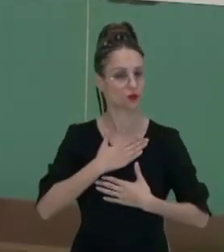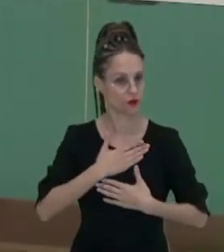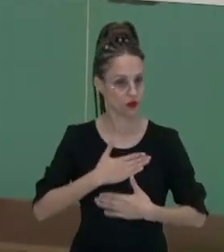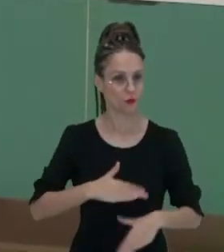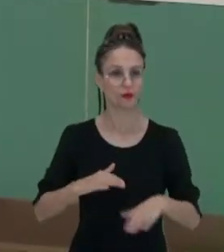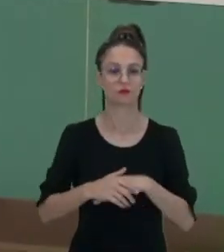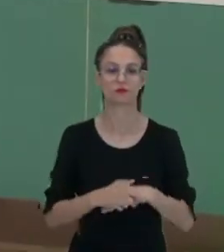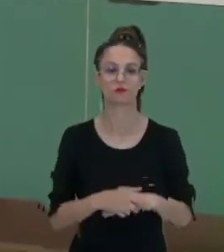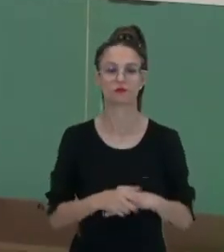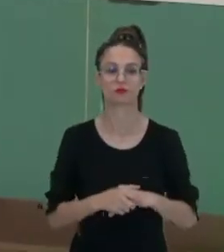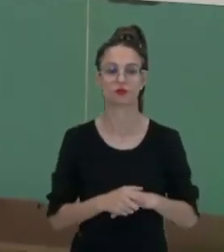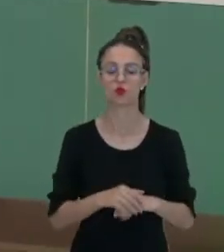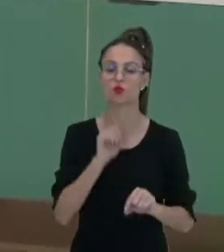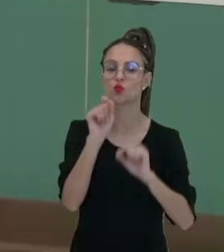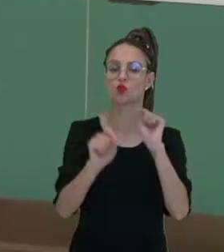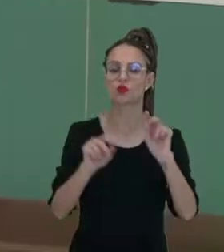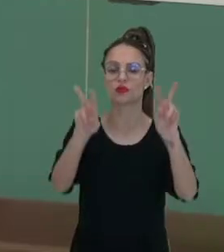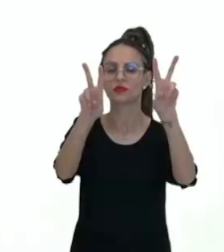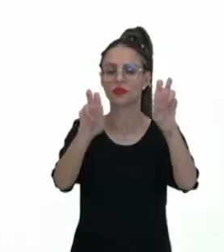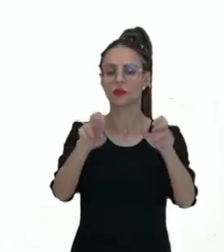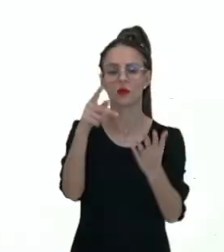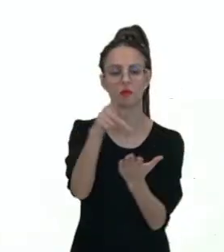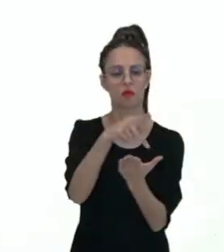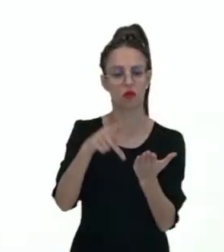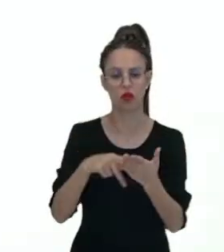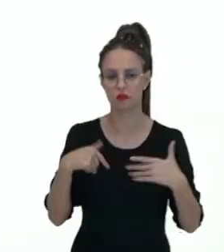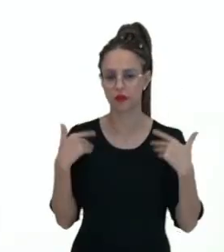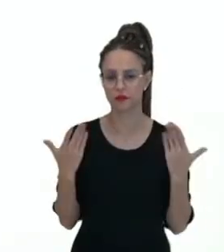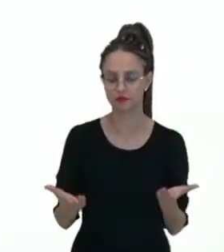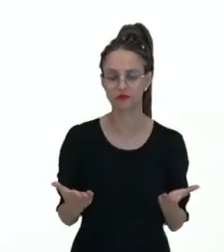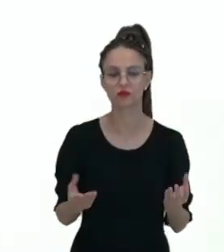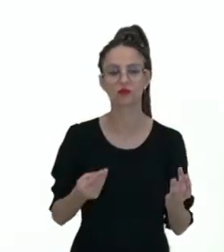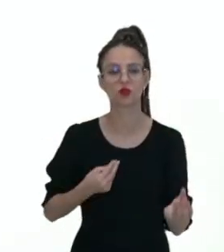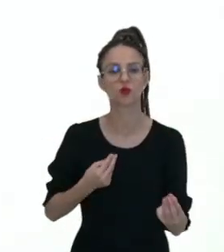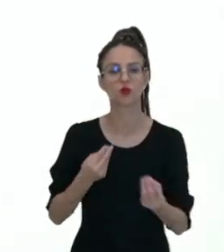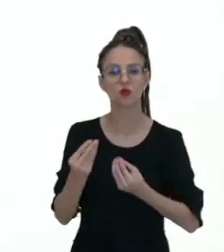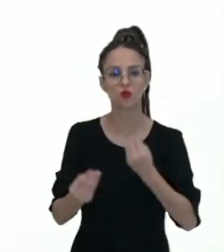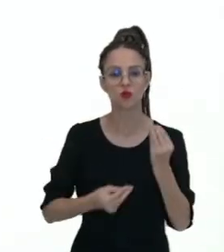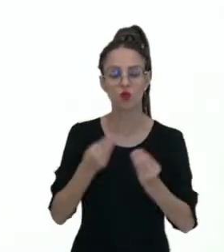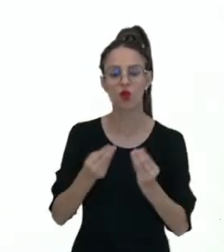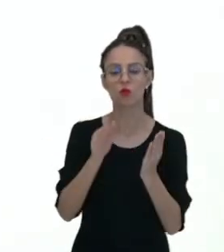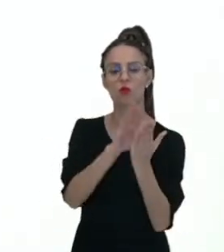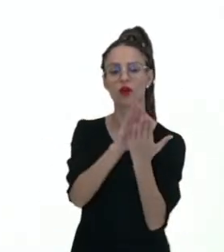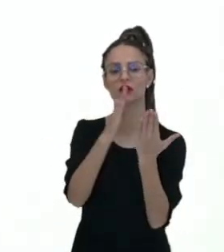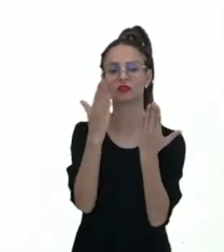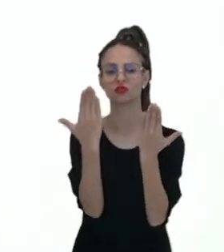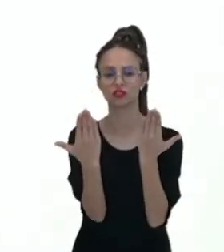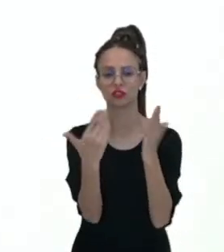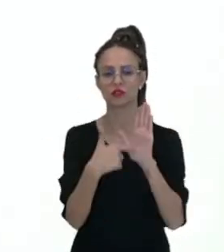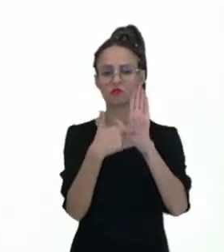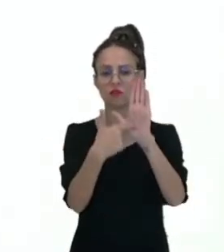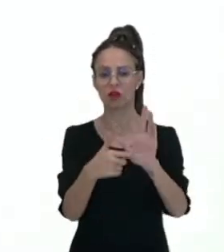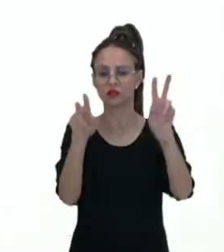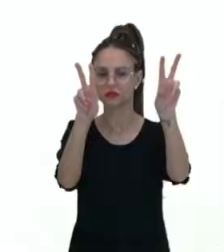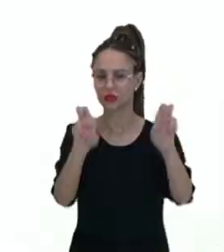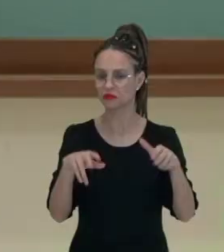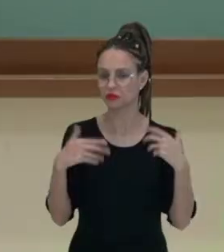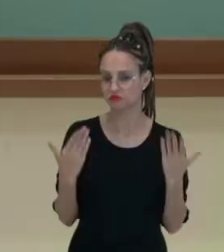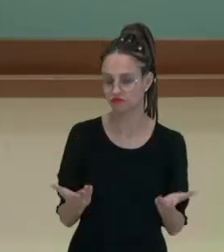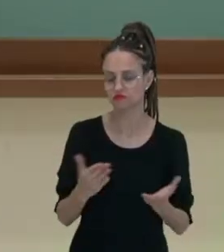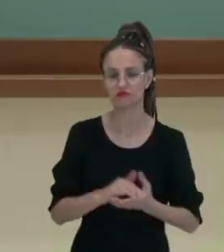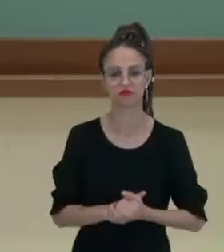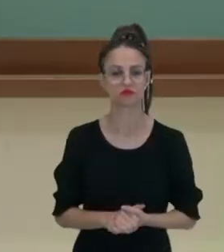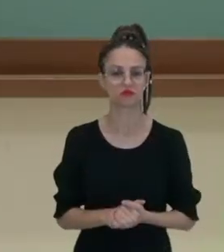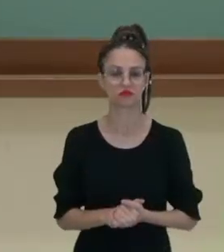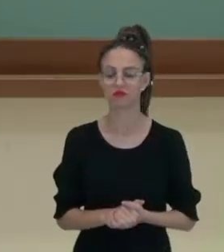calma. Qual é o tema do poema e de que forma as antíteses acentuam essa temática?